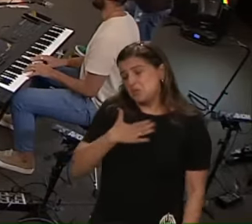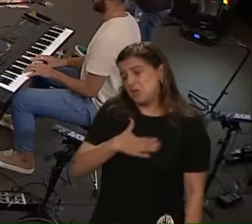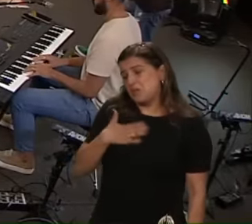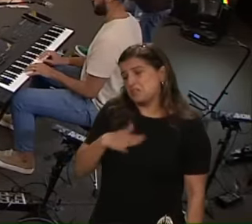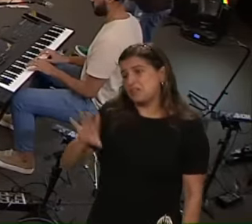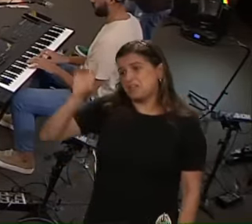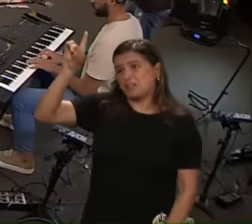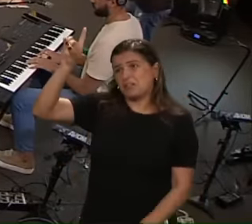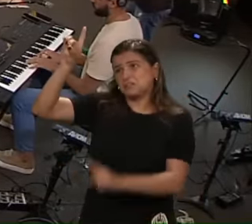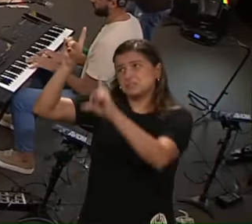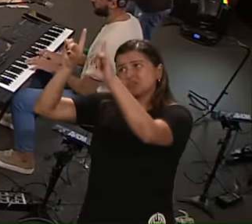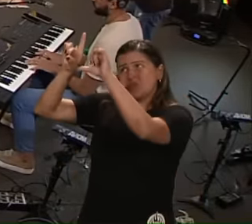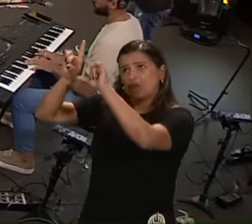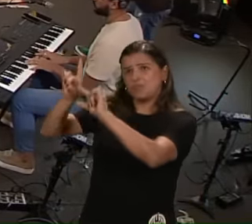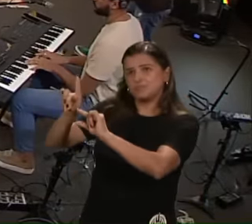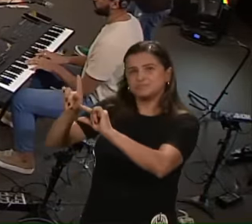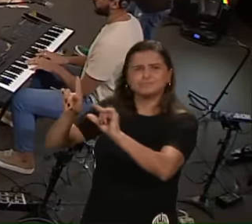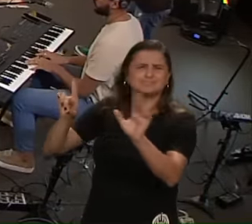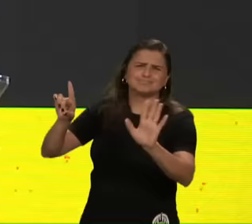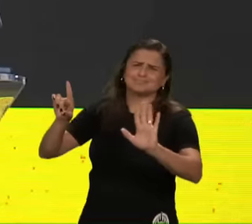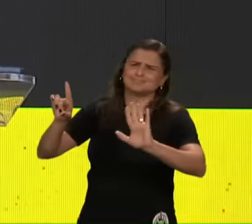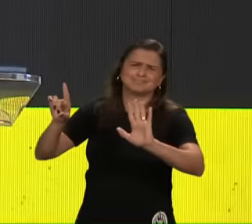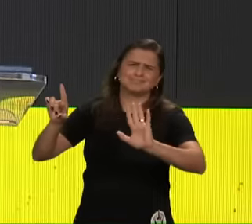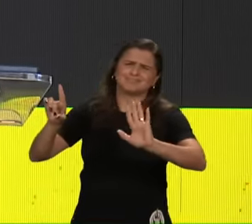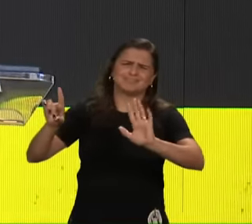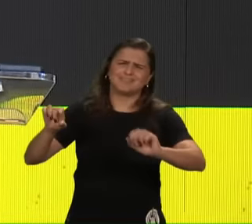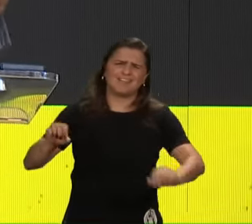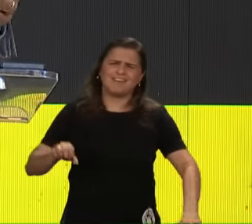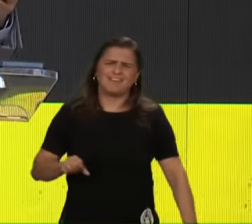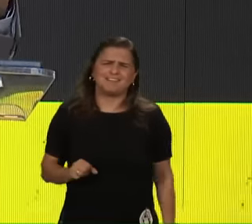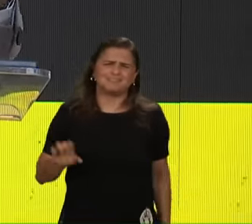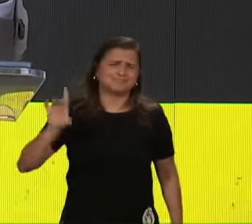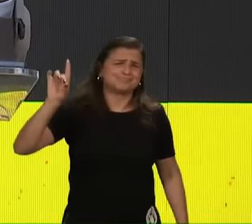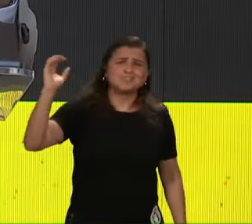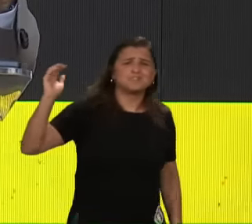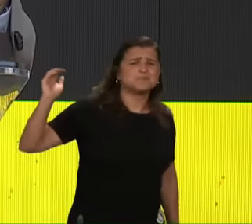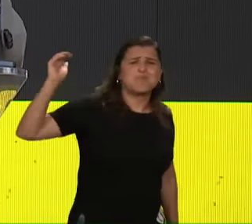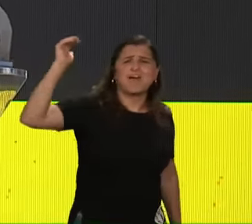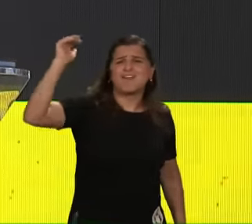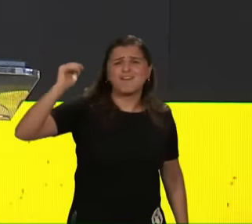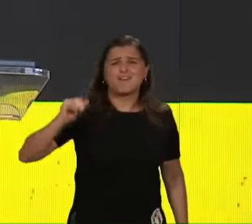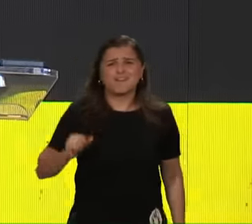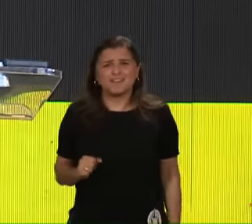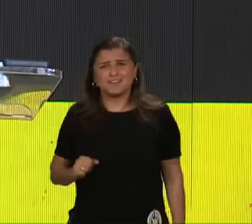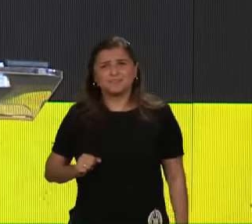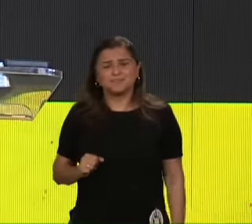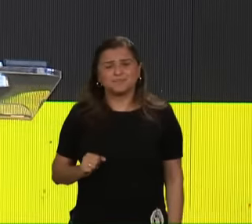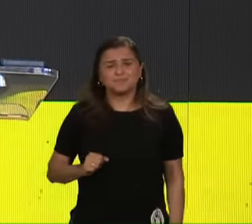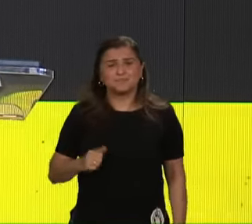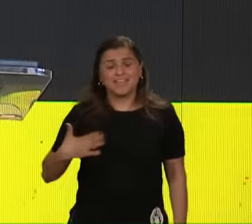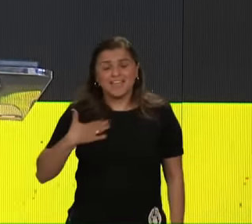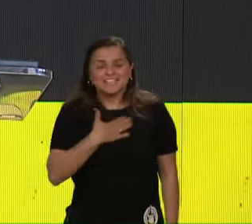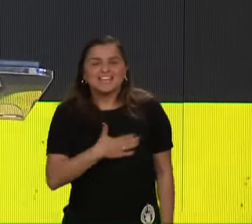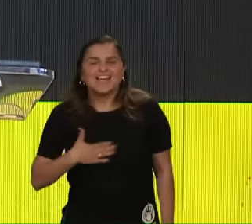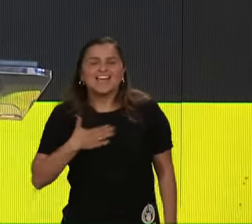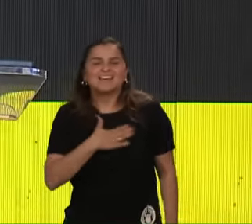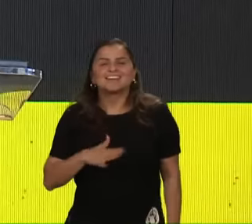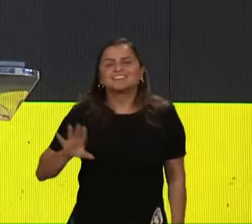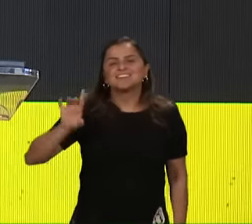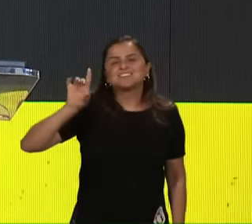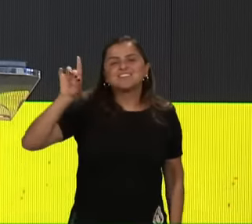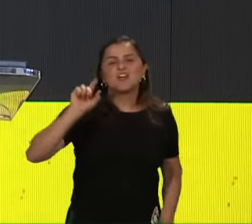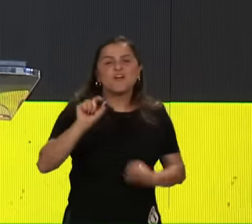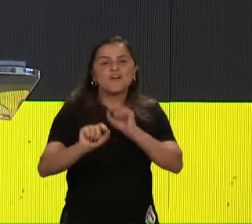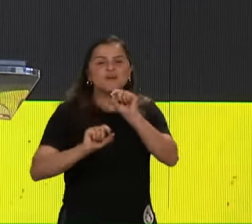nada disso. O caminho de Deus é maior. Agradar o Senhor é esse ensinamento